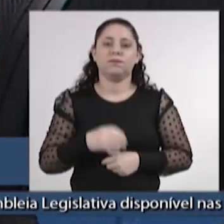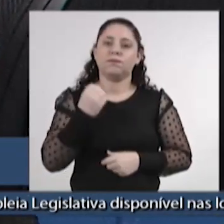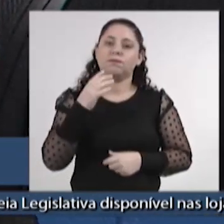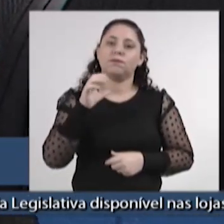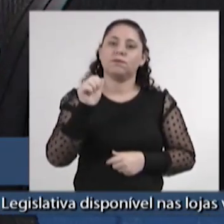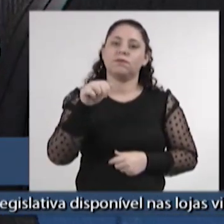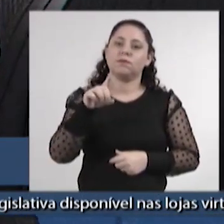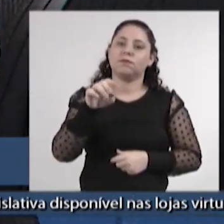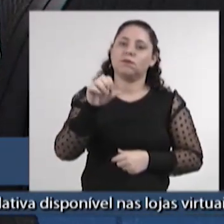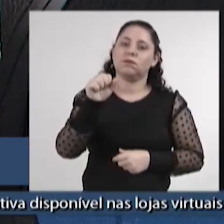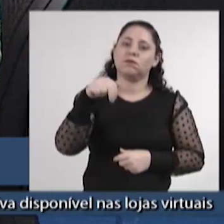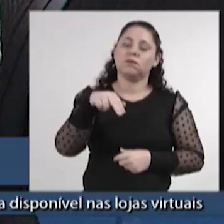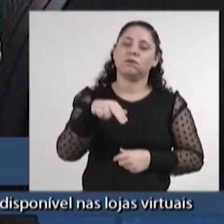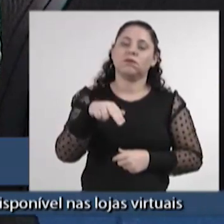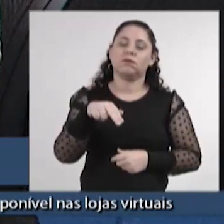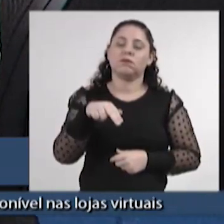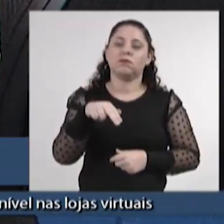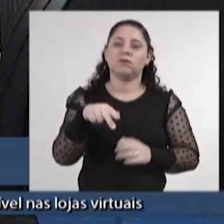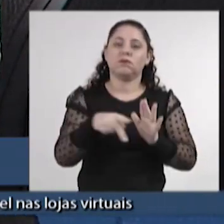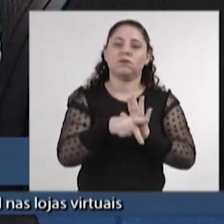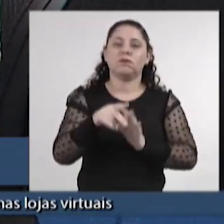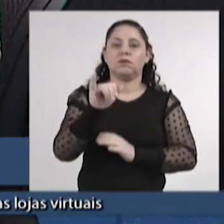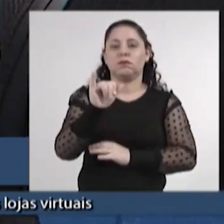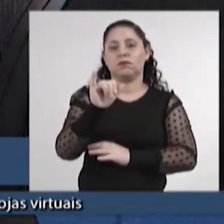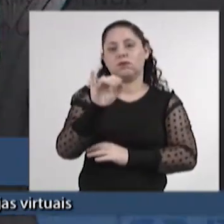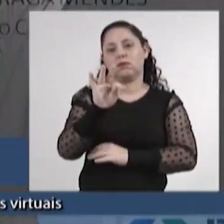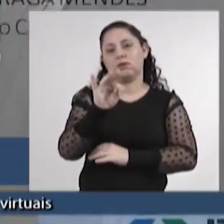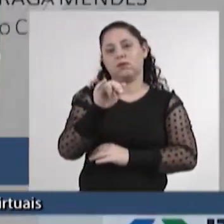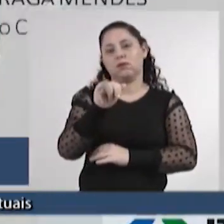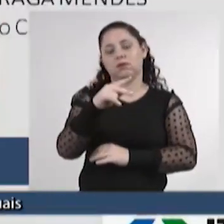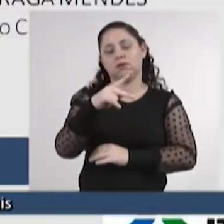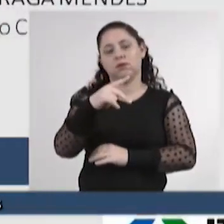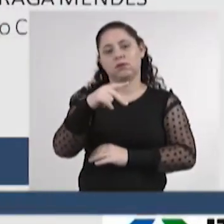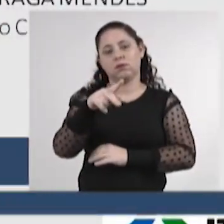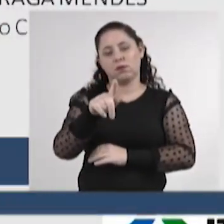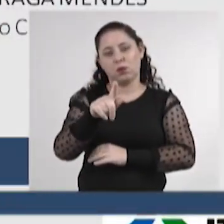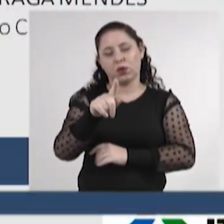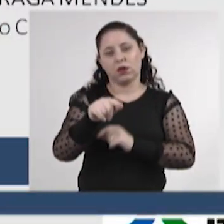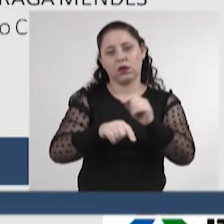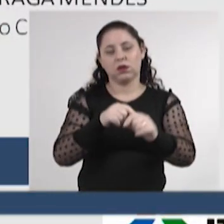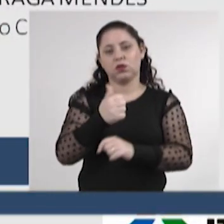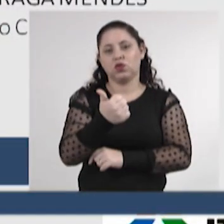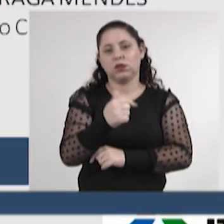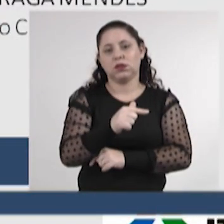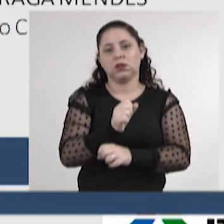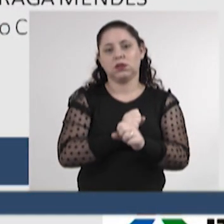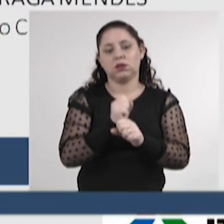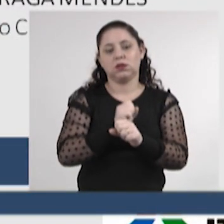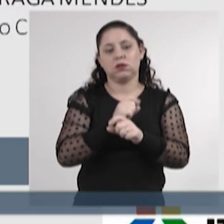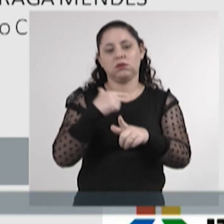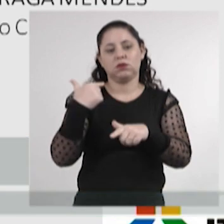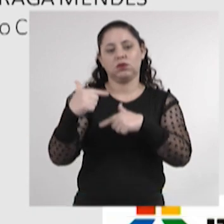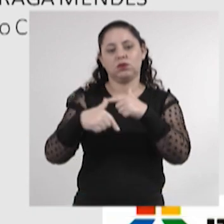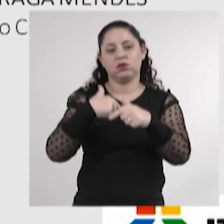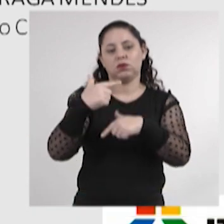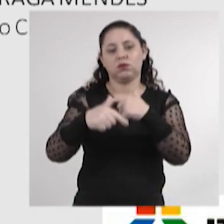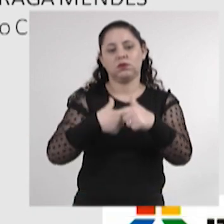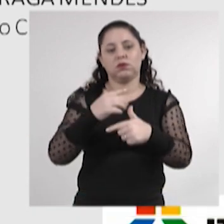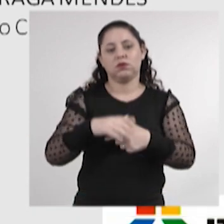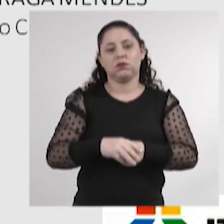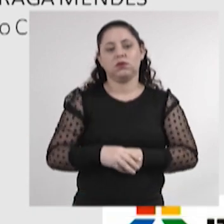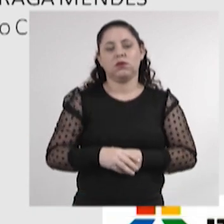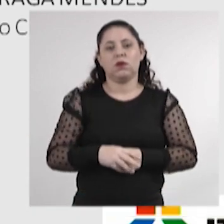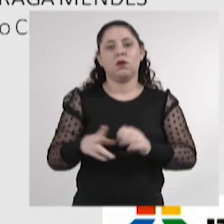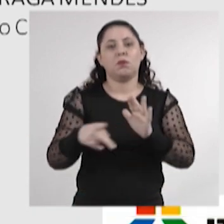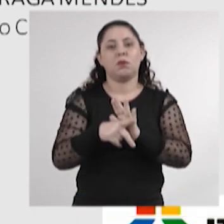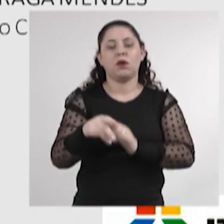Bom, meu nome é Anderson Braga, sou lá da Itaipu Binacional, trabalho como engenheiro civil, já faz 17 anos que eu estou lá na Itaipu, sou